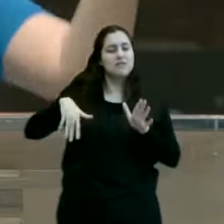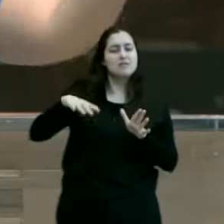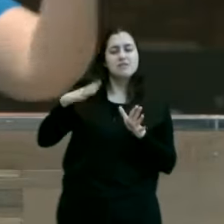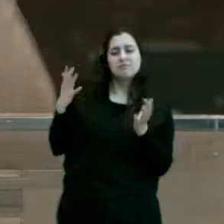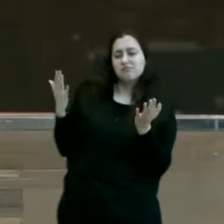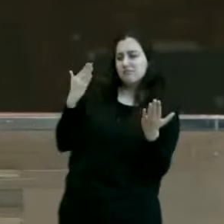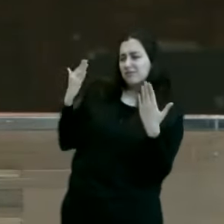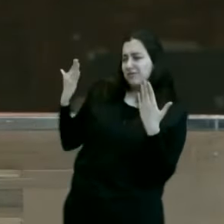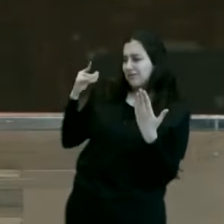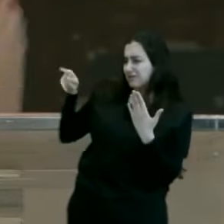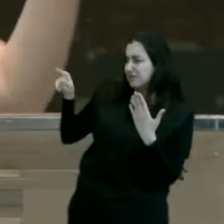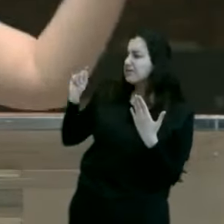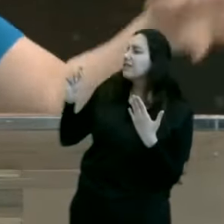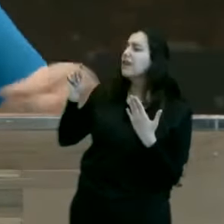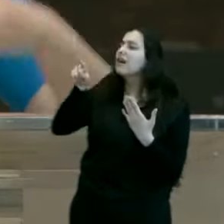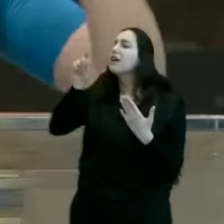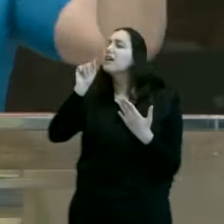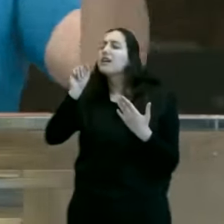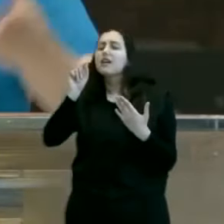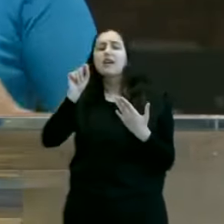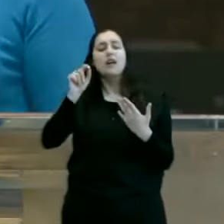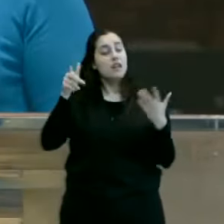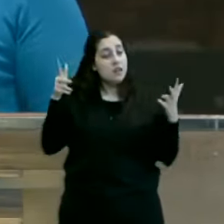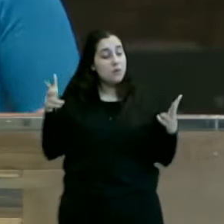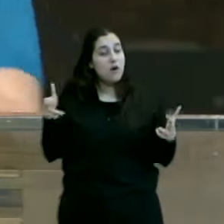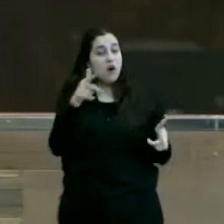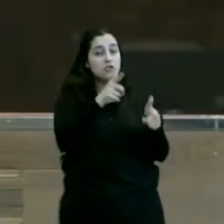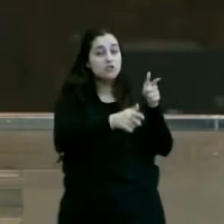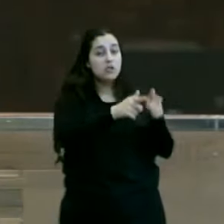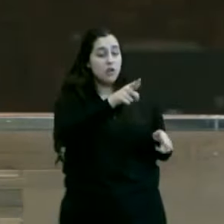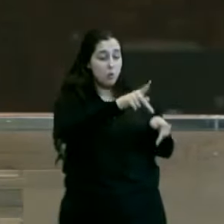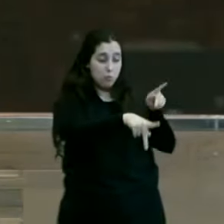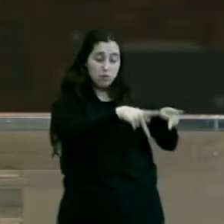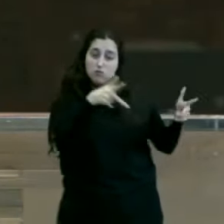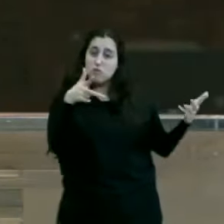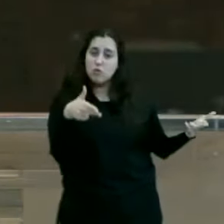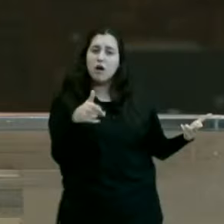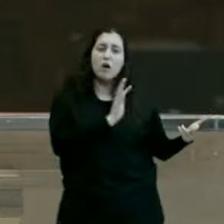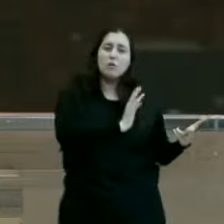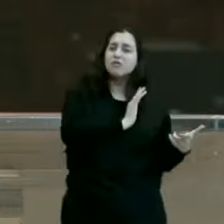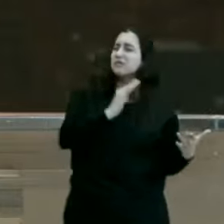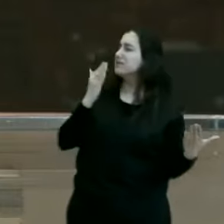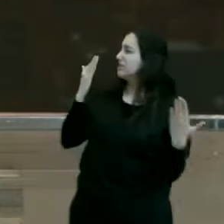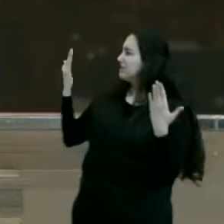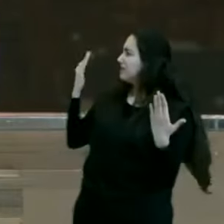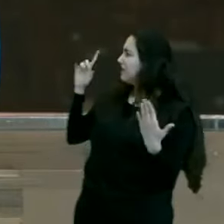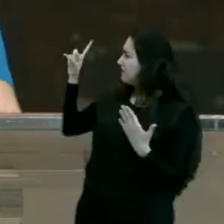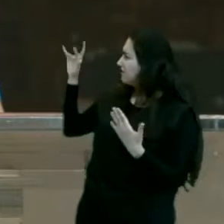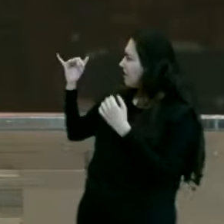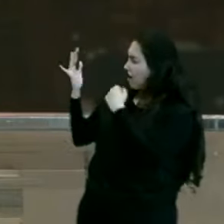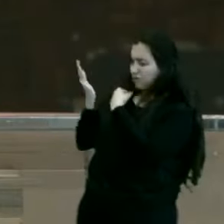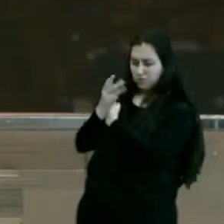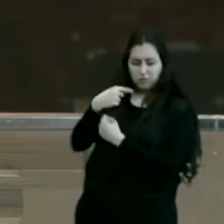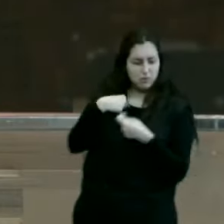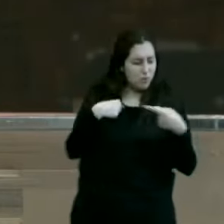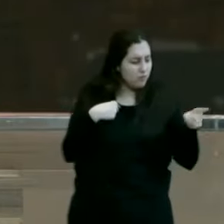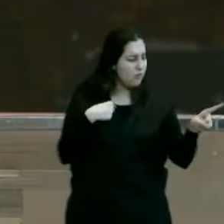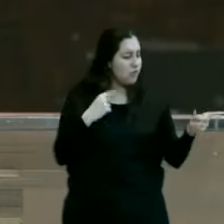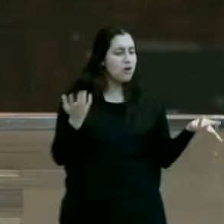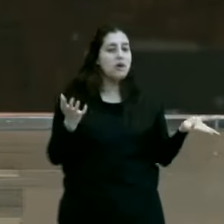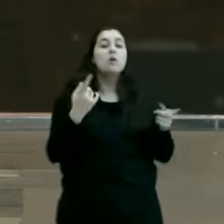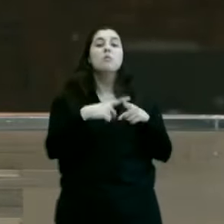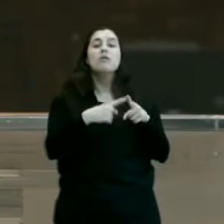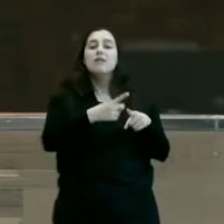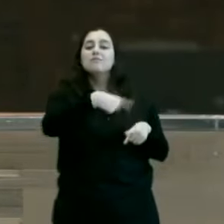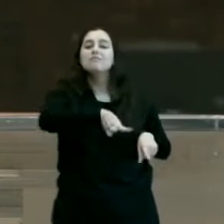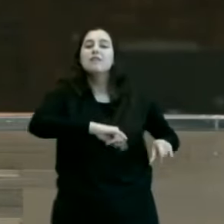desconfiado? Assim estava o coração de Gideão e do povo de Deus, um coração desconfiado, porque eles estavam em sofrimento.